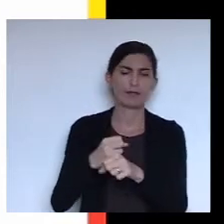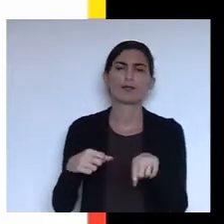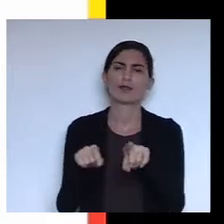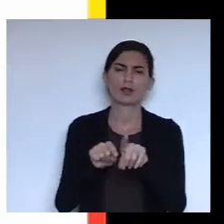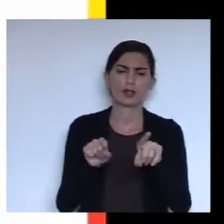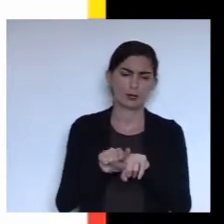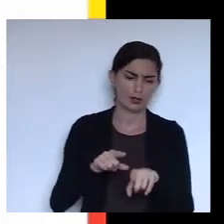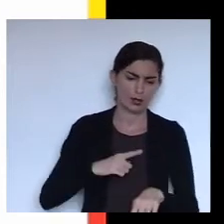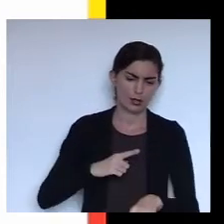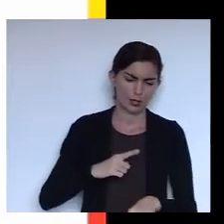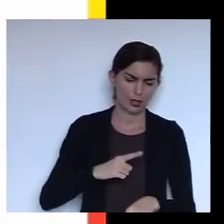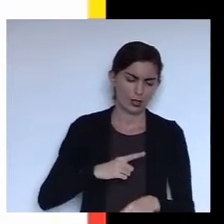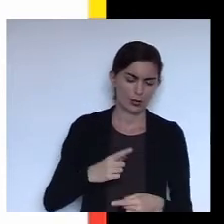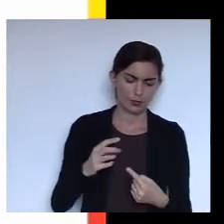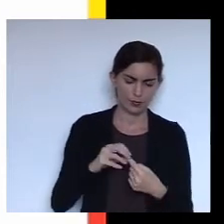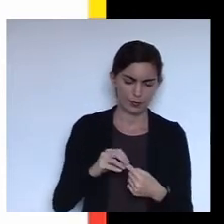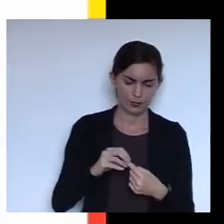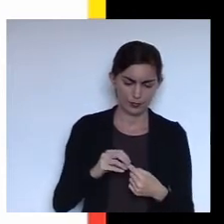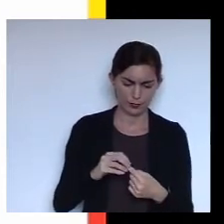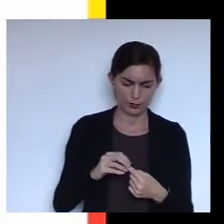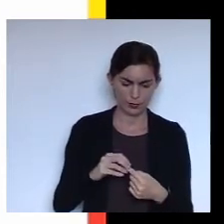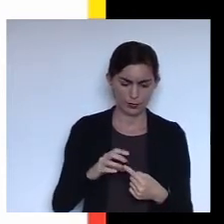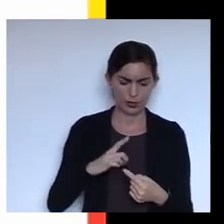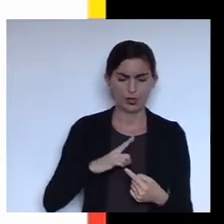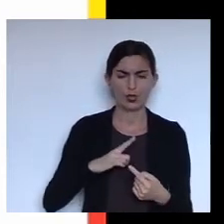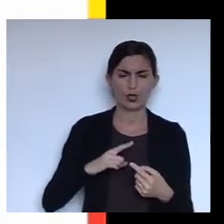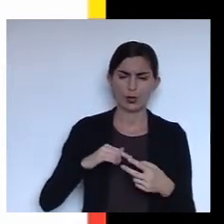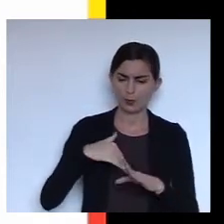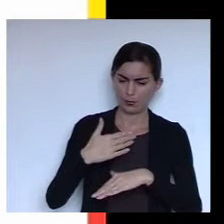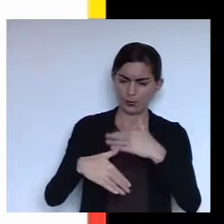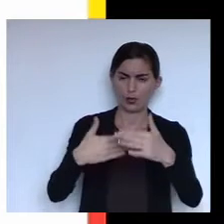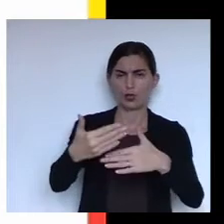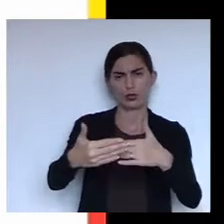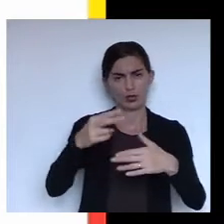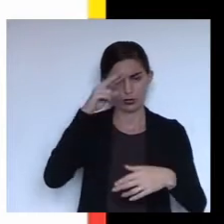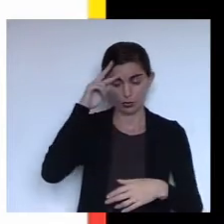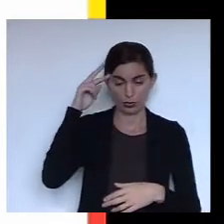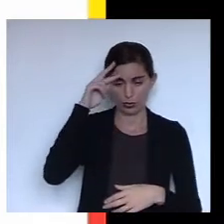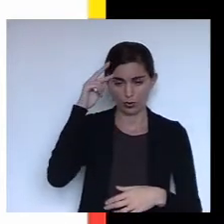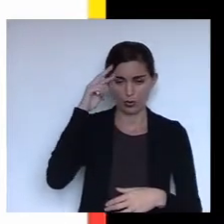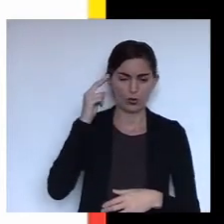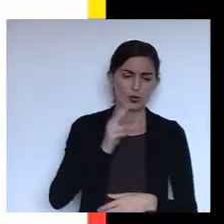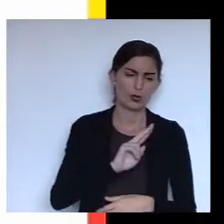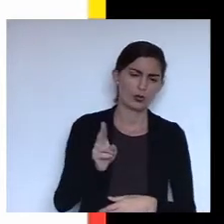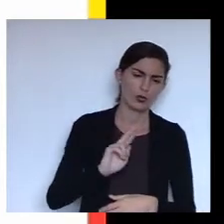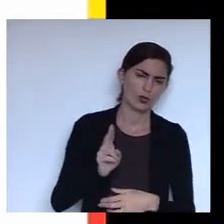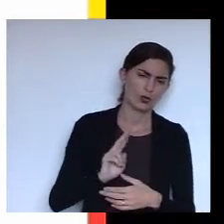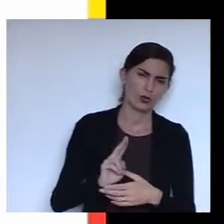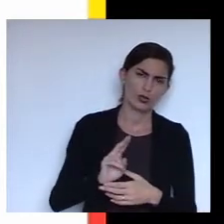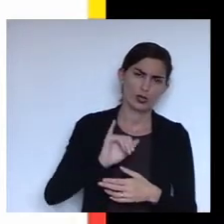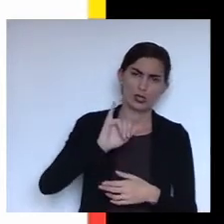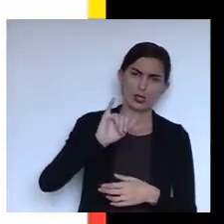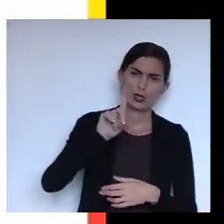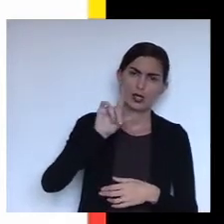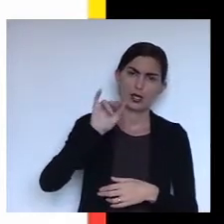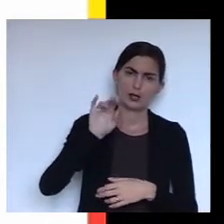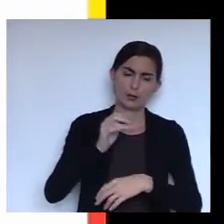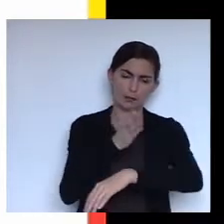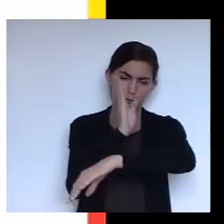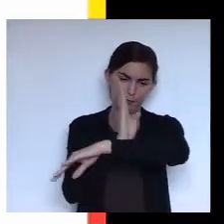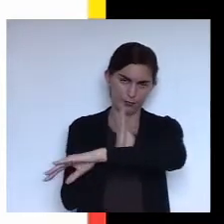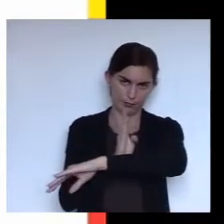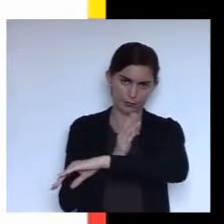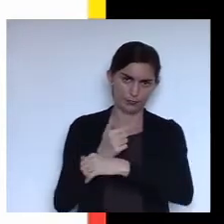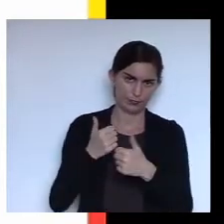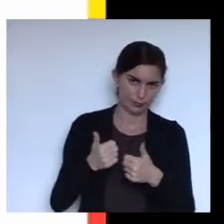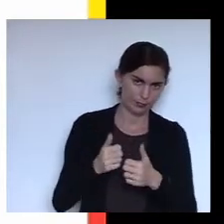também teremos o fim do processo histórico chamado de Idade Média. Mas isso a gente trata